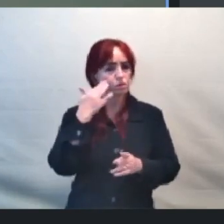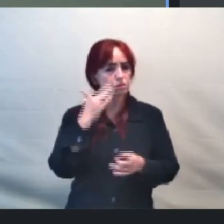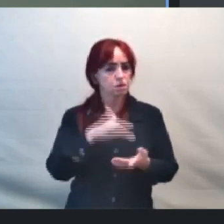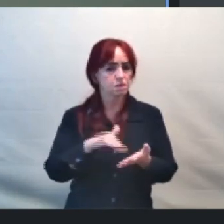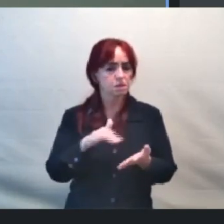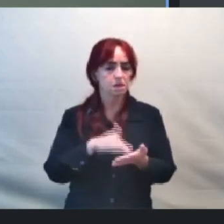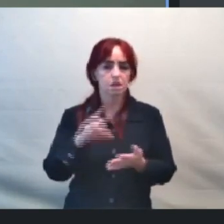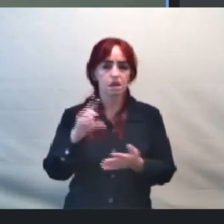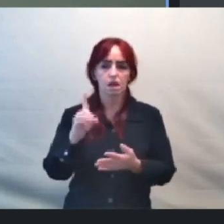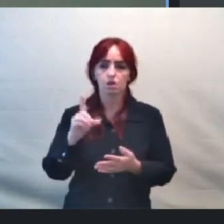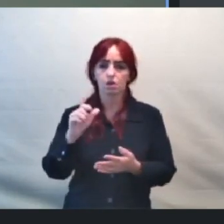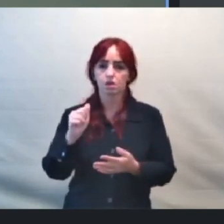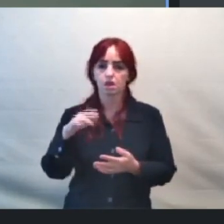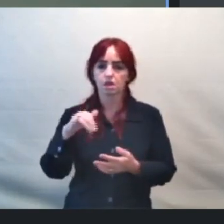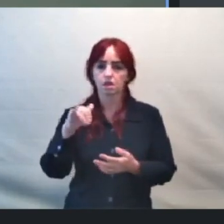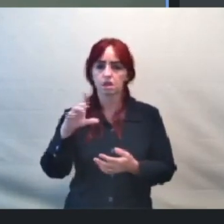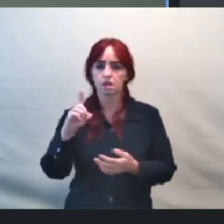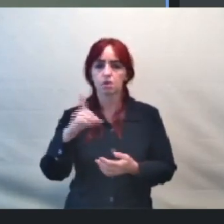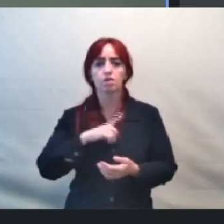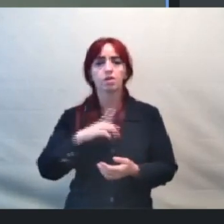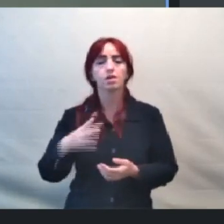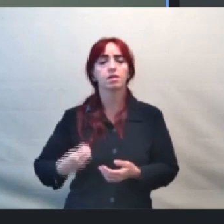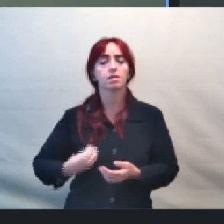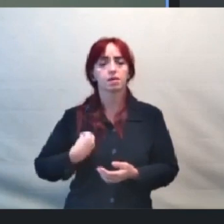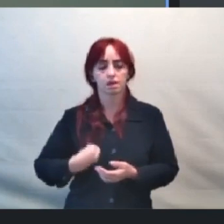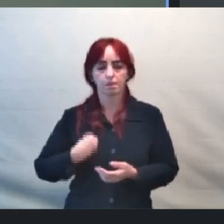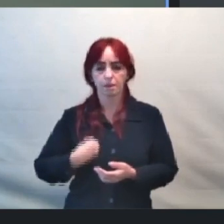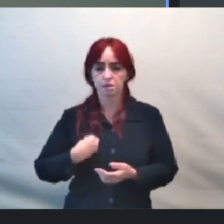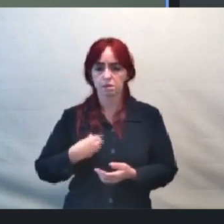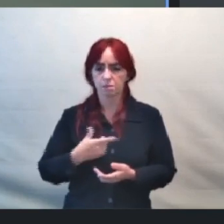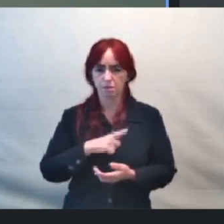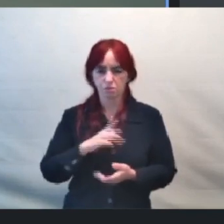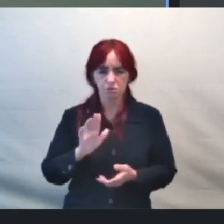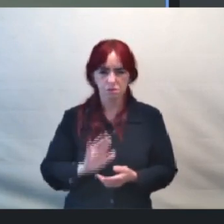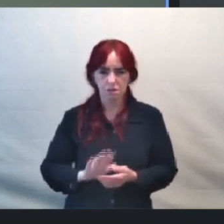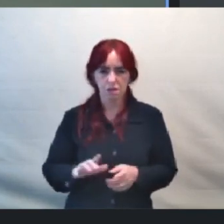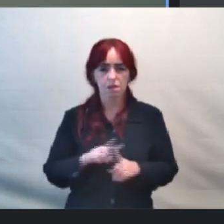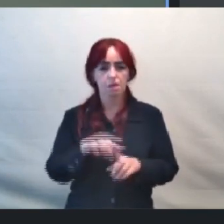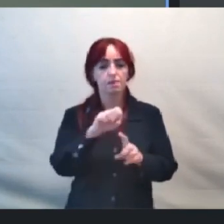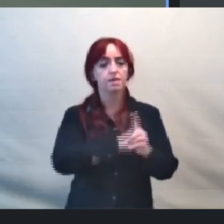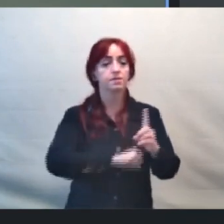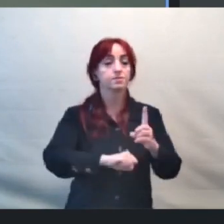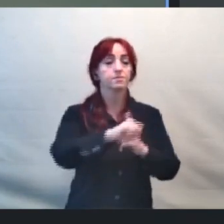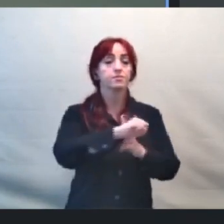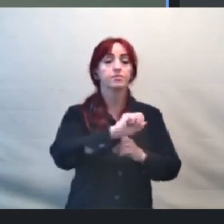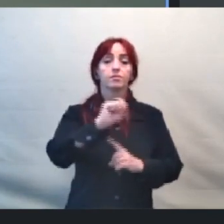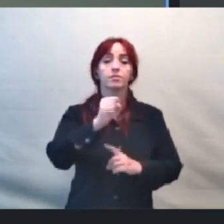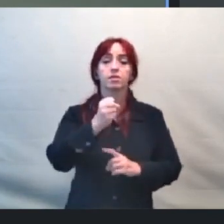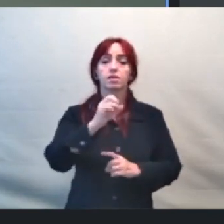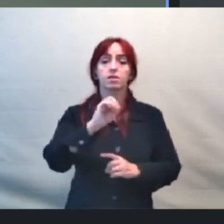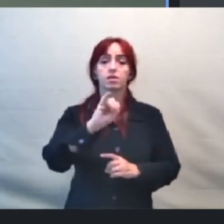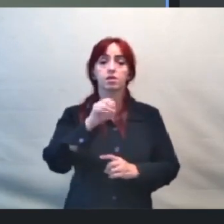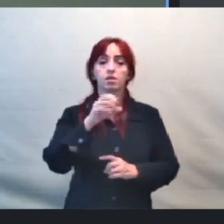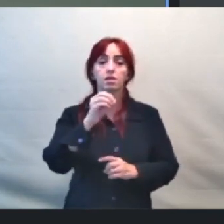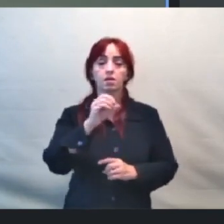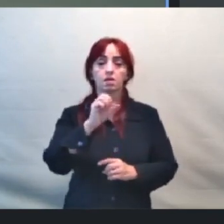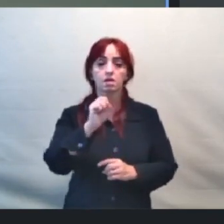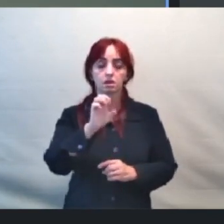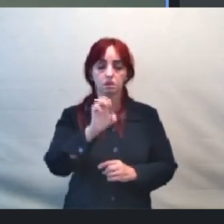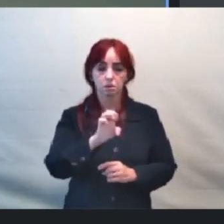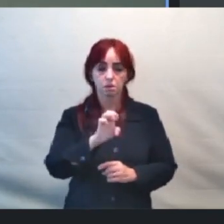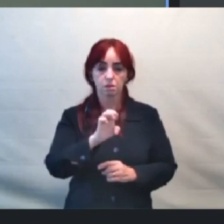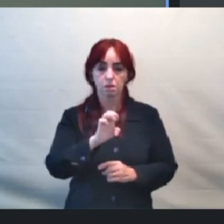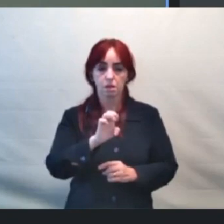participando conosco. Depois, assistência, aí eu não sei se é o Zé Cruz ou o Afonso, ele está participando.